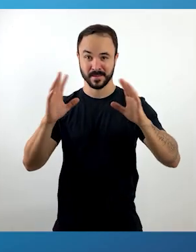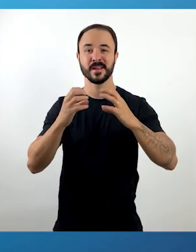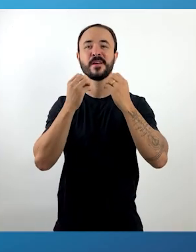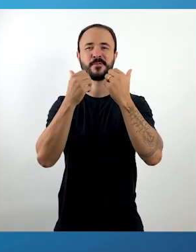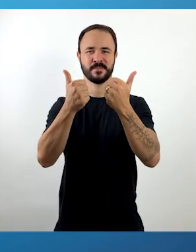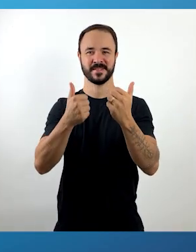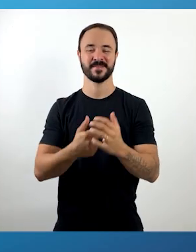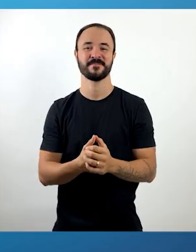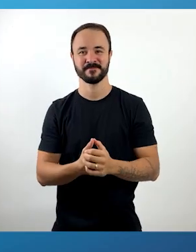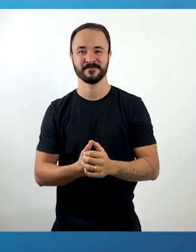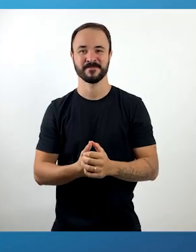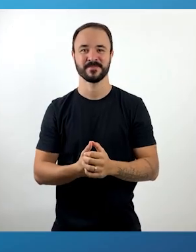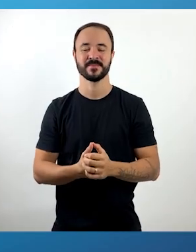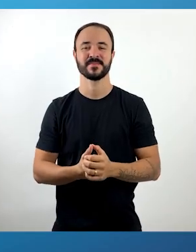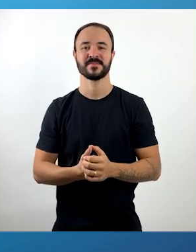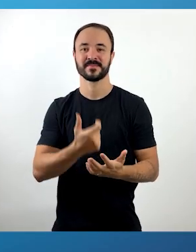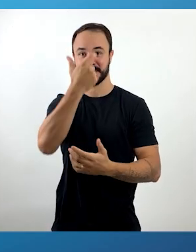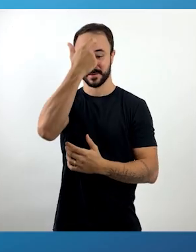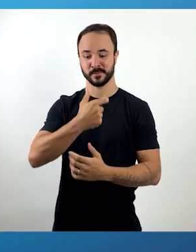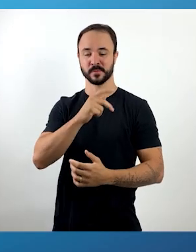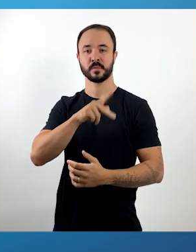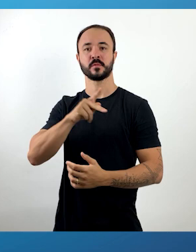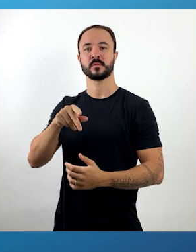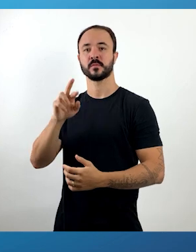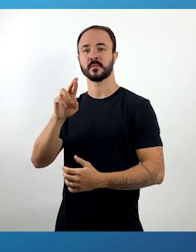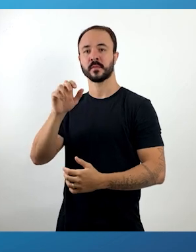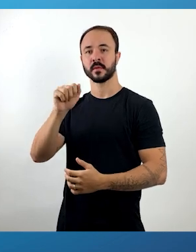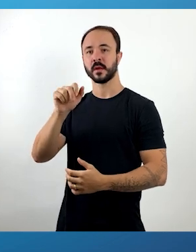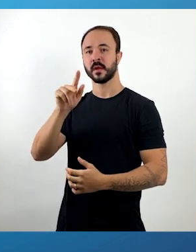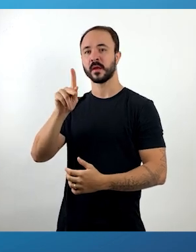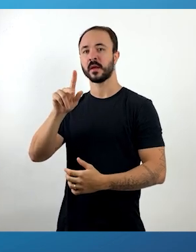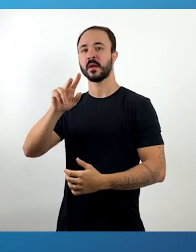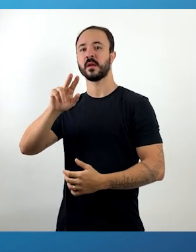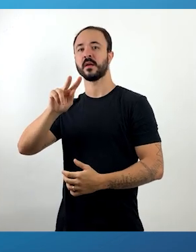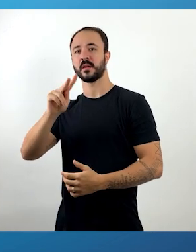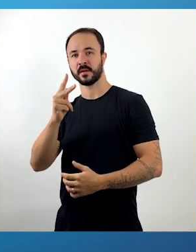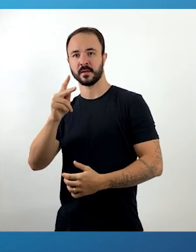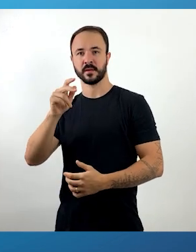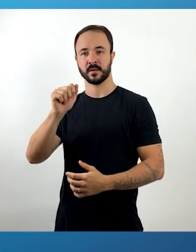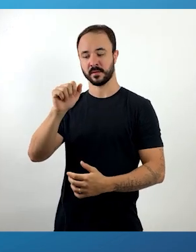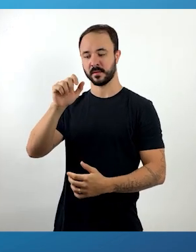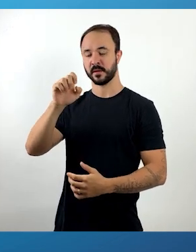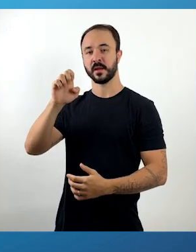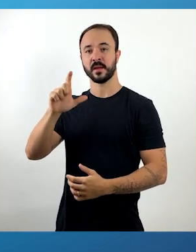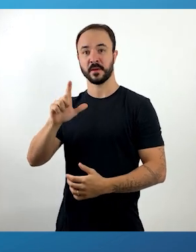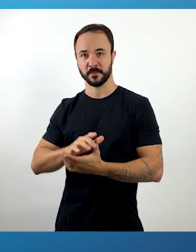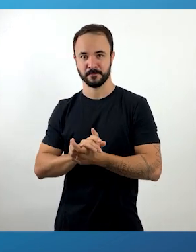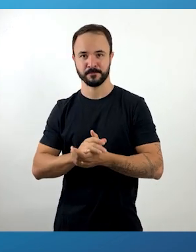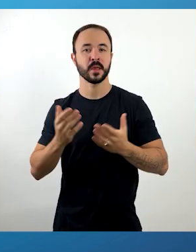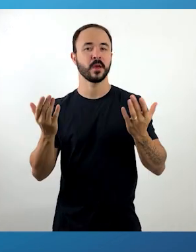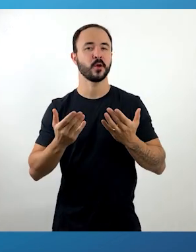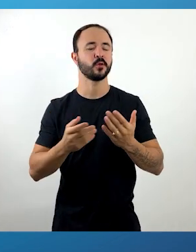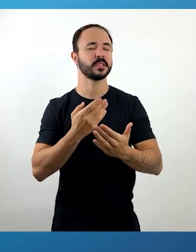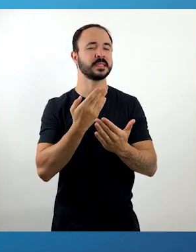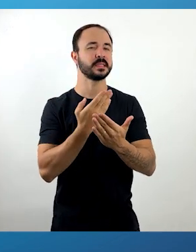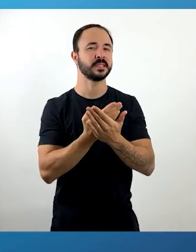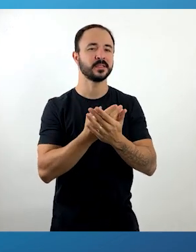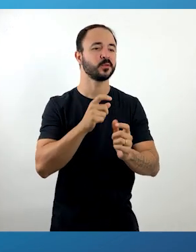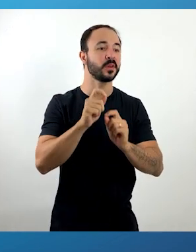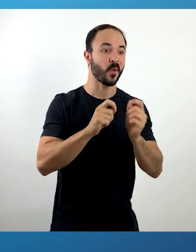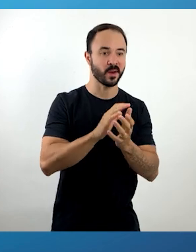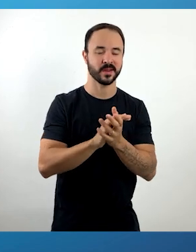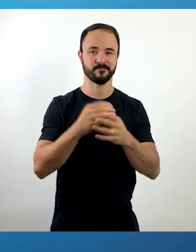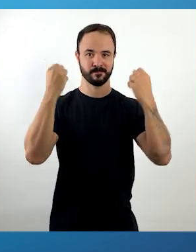fala pessoal tudo bem com vocês sou professor Rafael Cardoso e hoje estou aqui para trabalhar a disciplina de educação